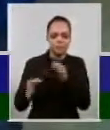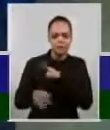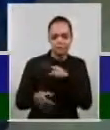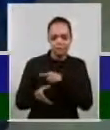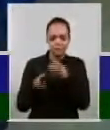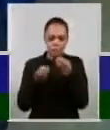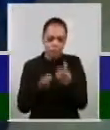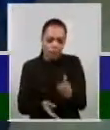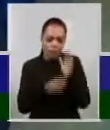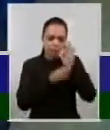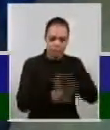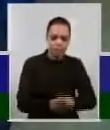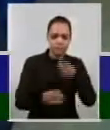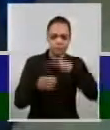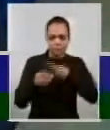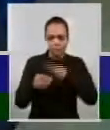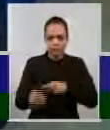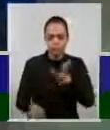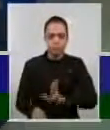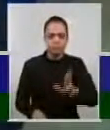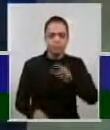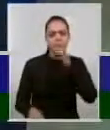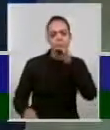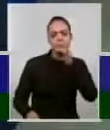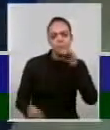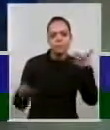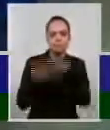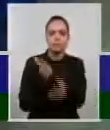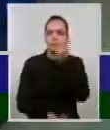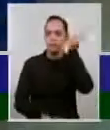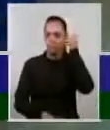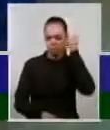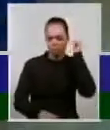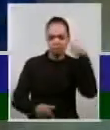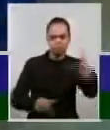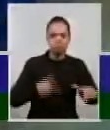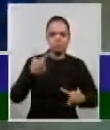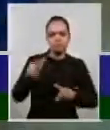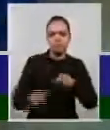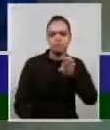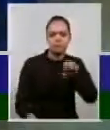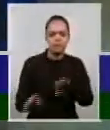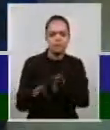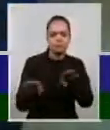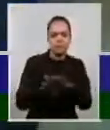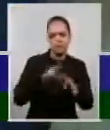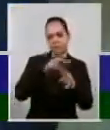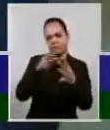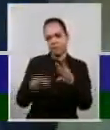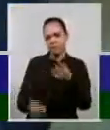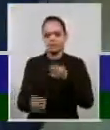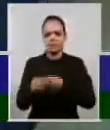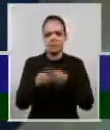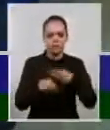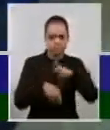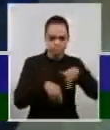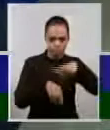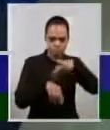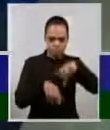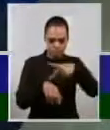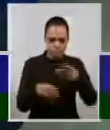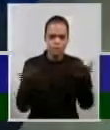muito benefício à cidade de Uberlândia, a exemplo do que está acontecendo em São Paulo e outros estados e vários municípios da nação.